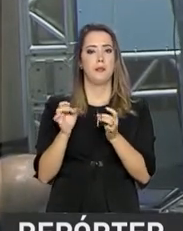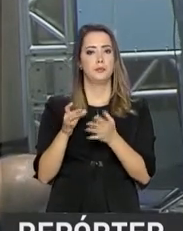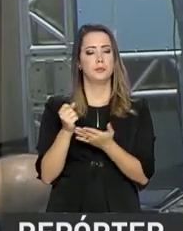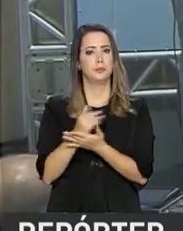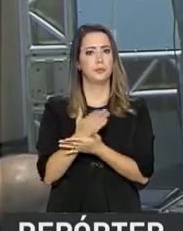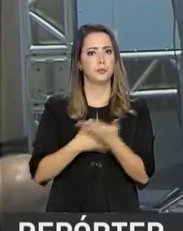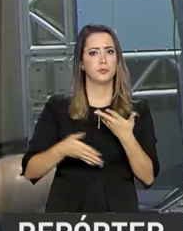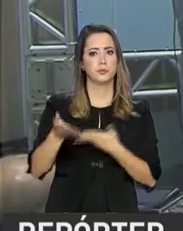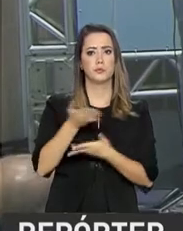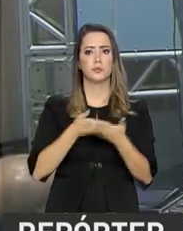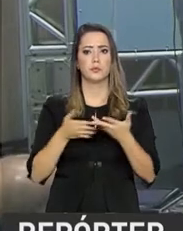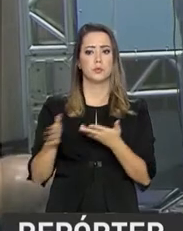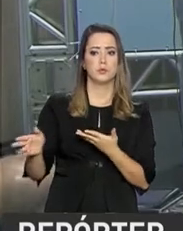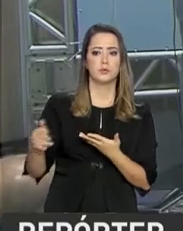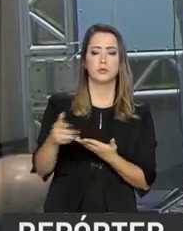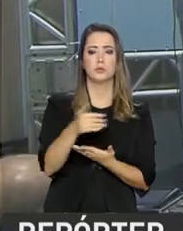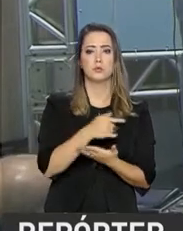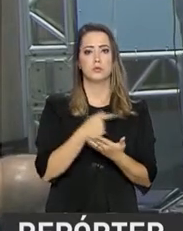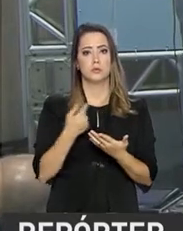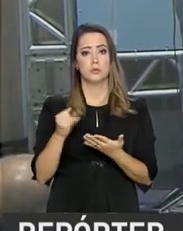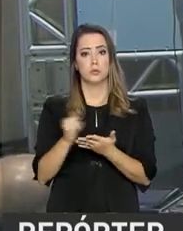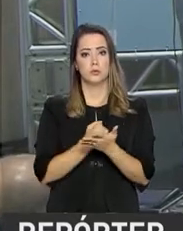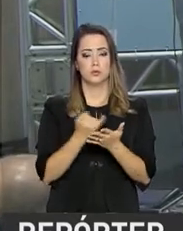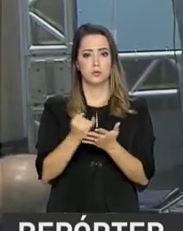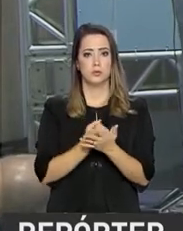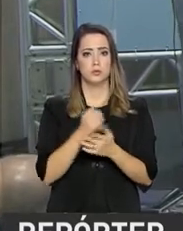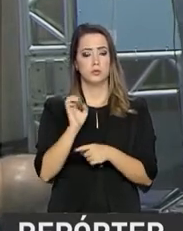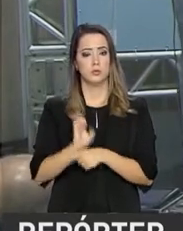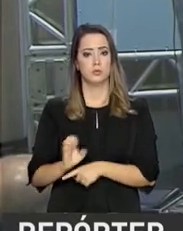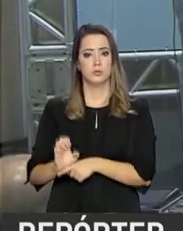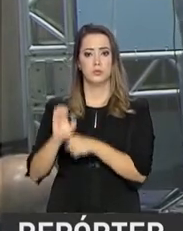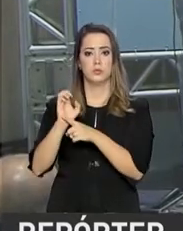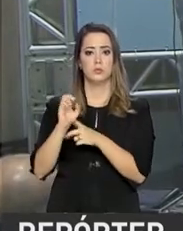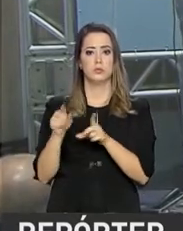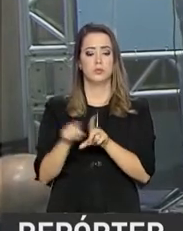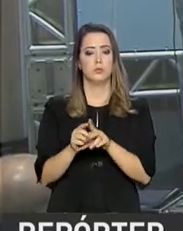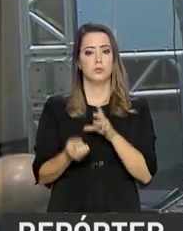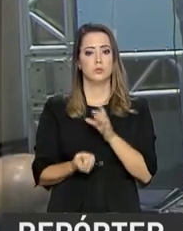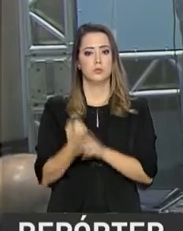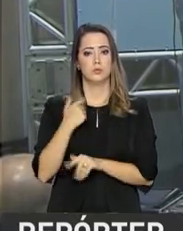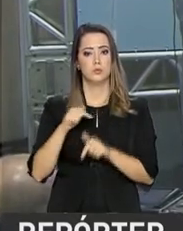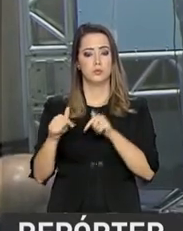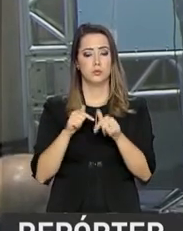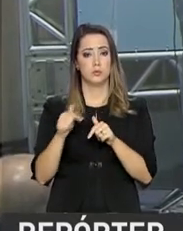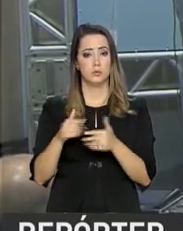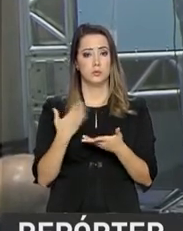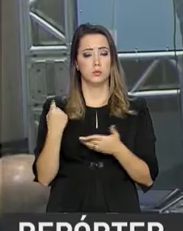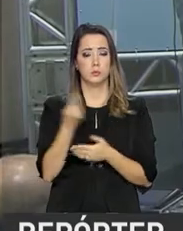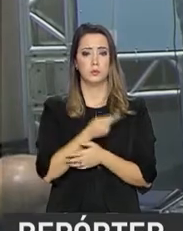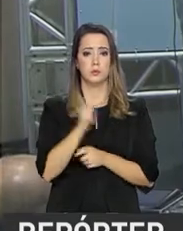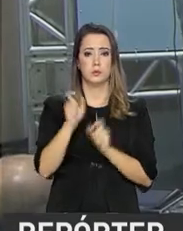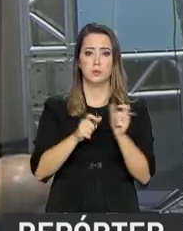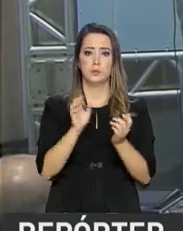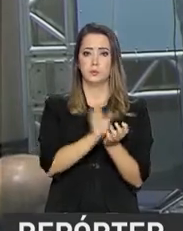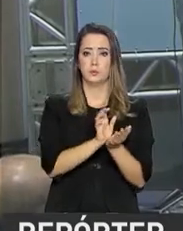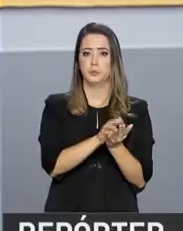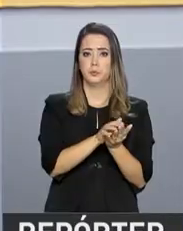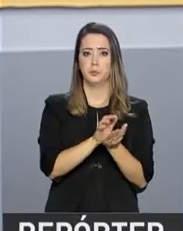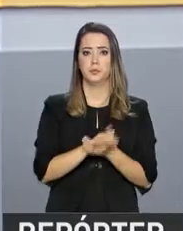recombinante, arrecadando recursos, impostos para o Estado e gerando mais empregos para a gente de